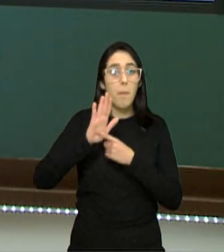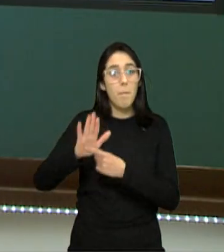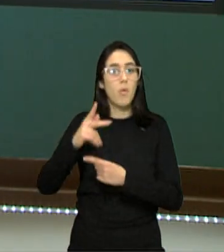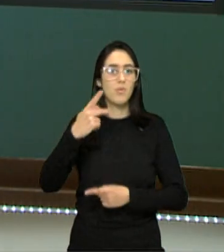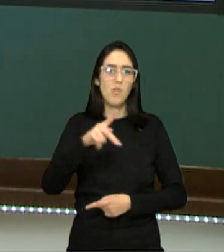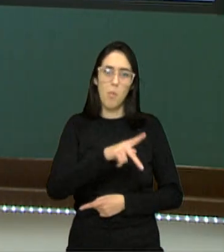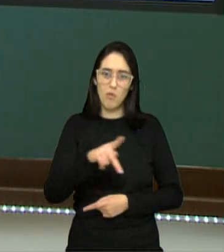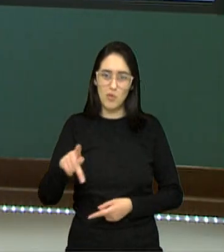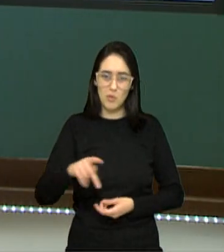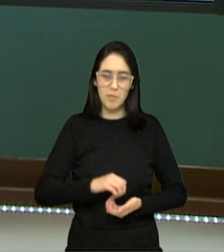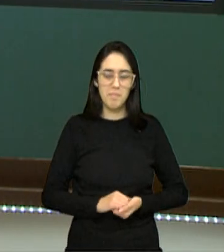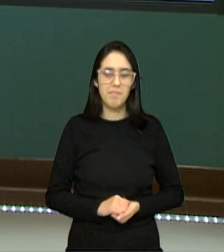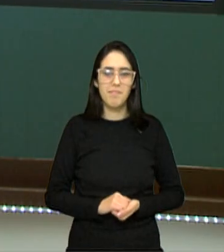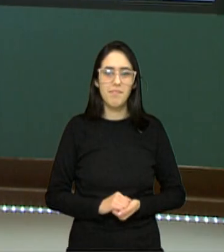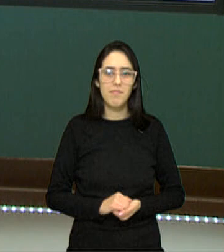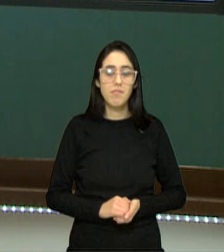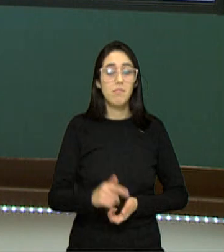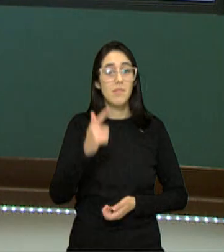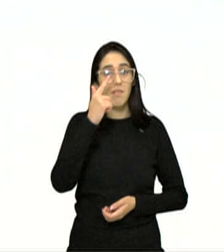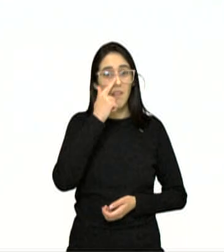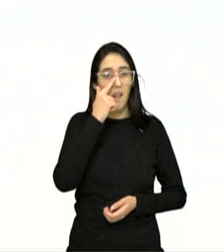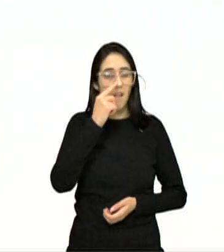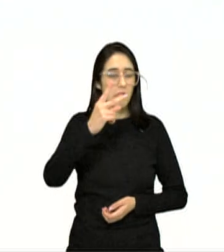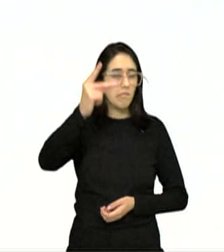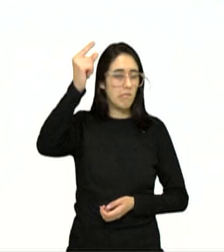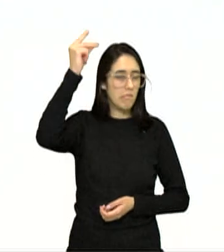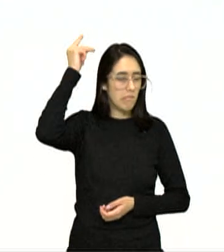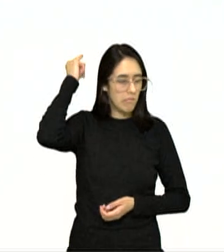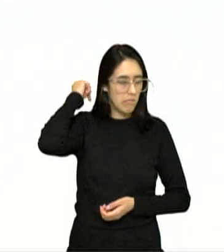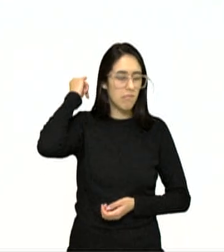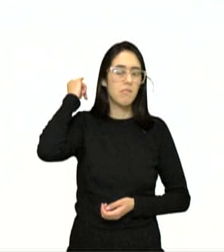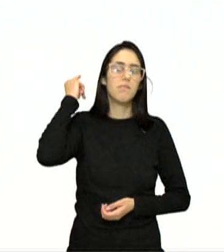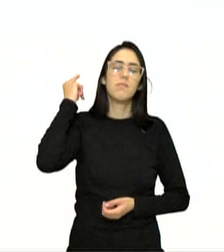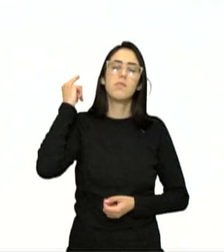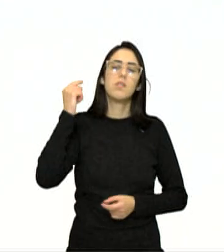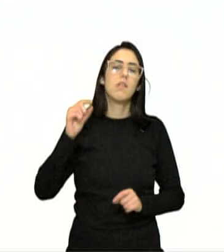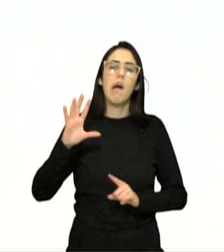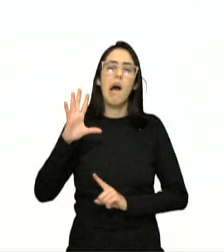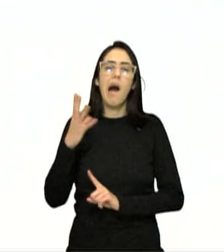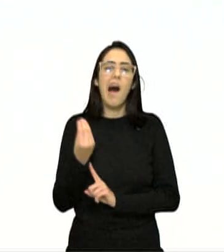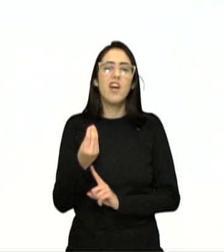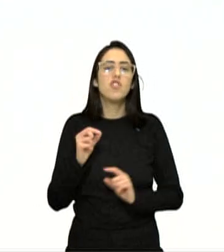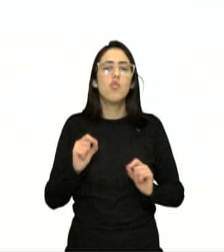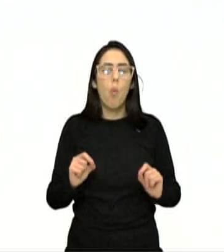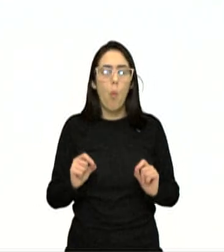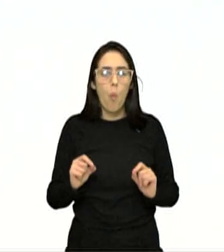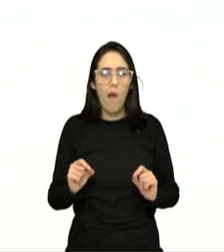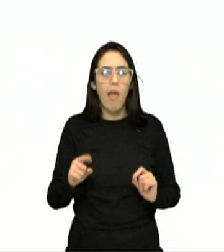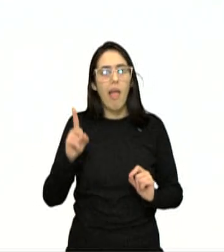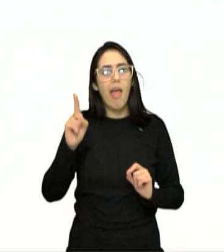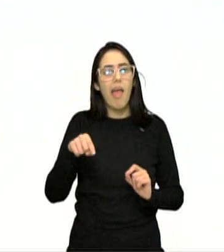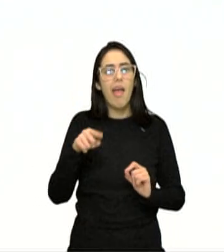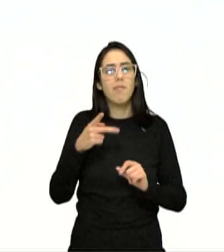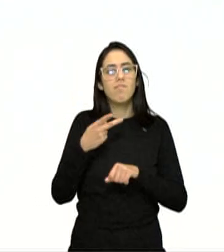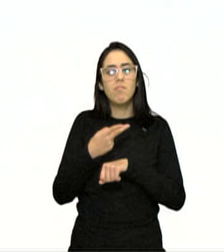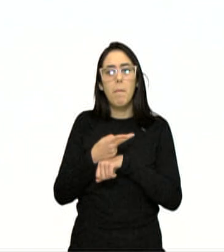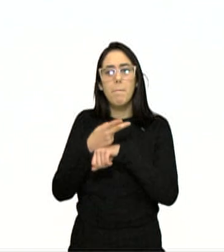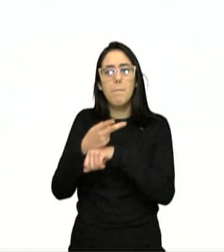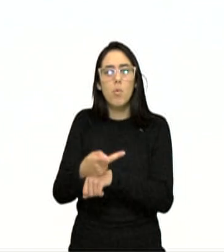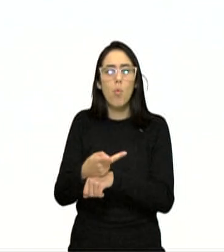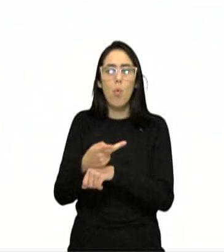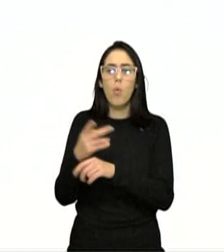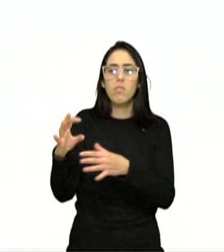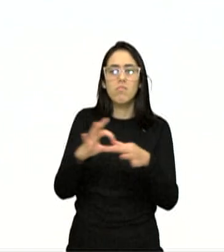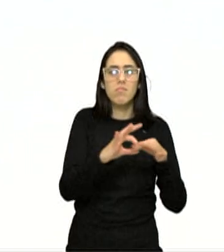aula. Na Grécia Antiga, o objetivo final da arte era a procura de unidade, beleza